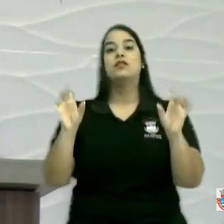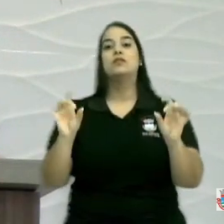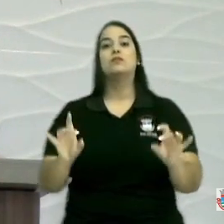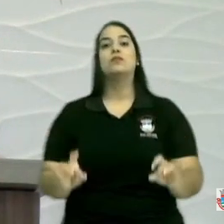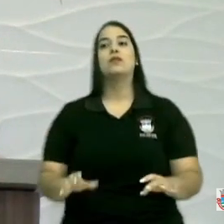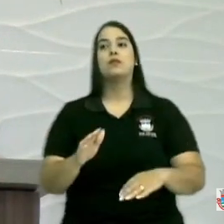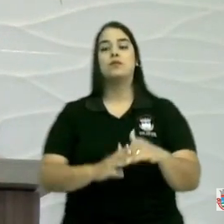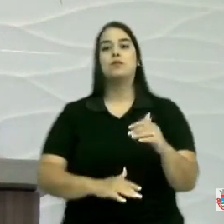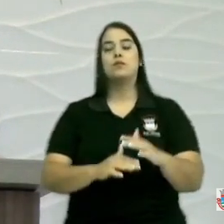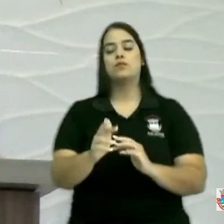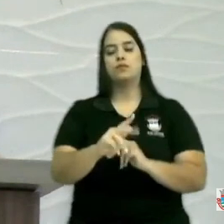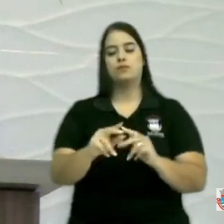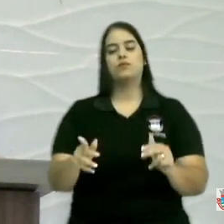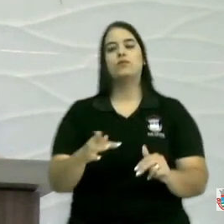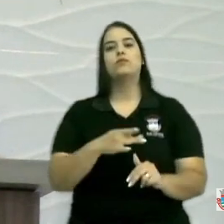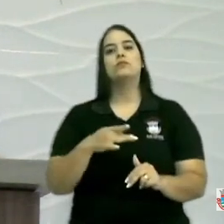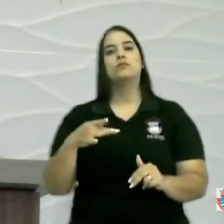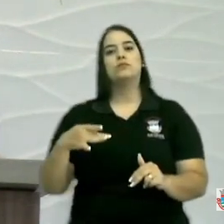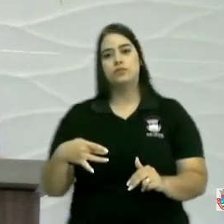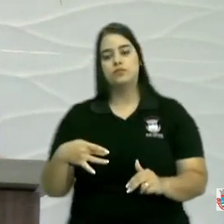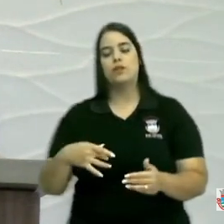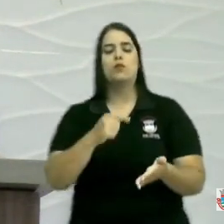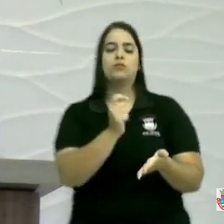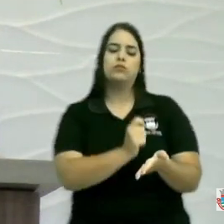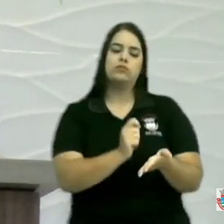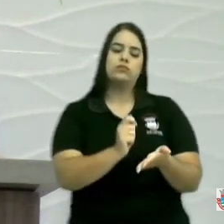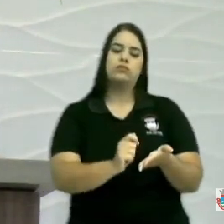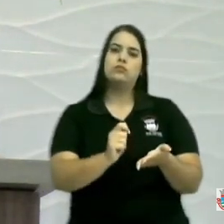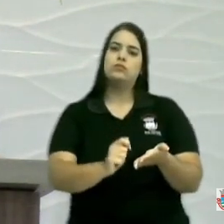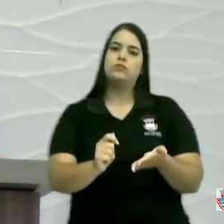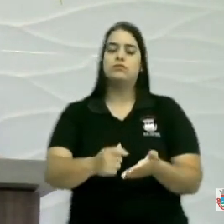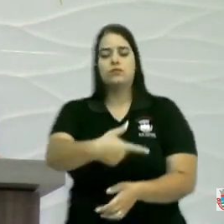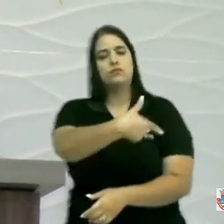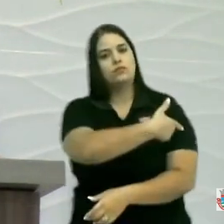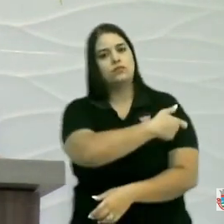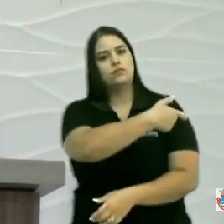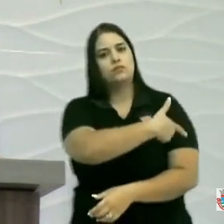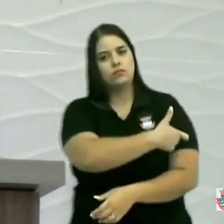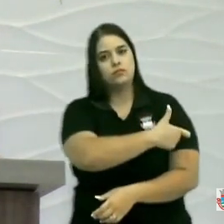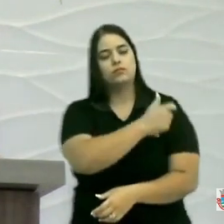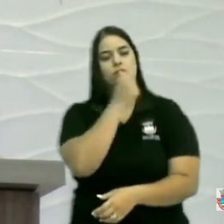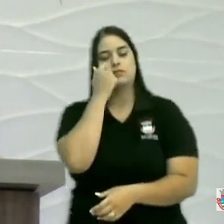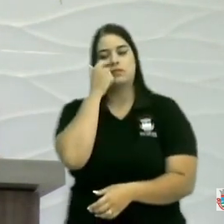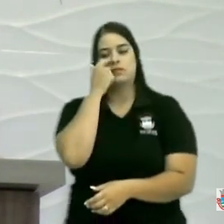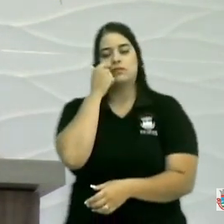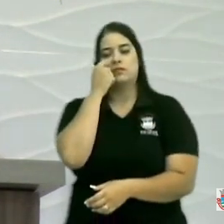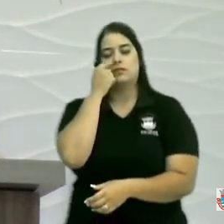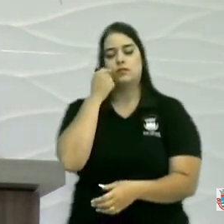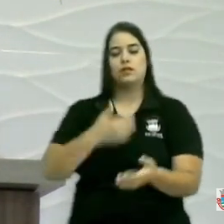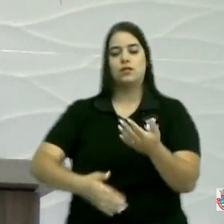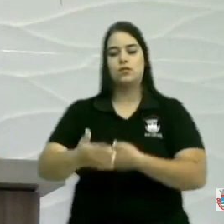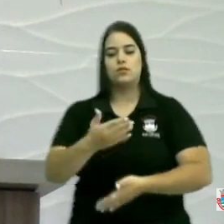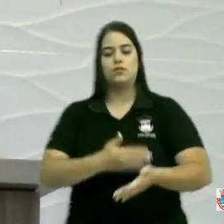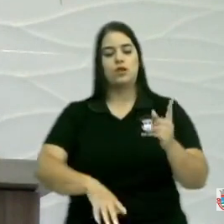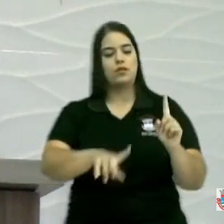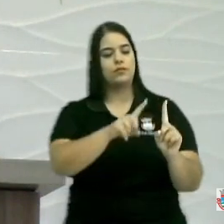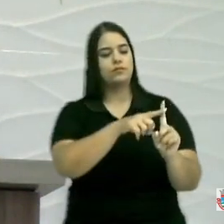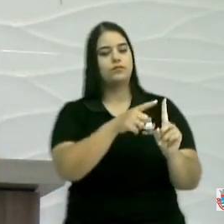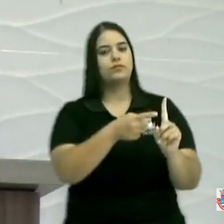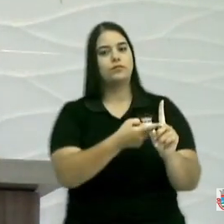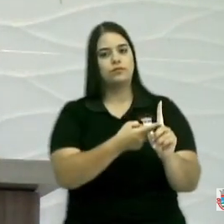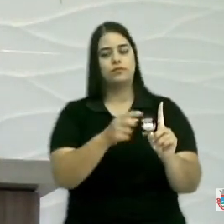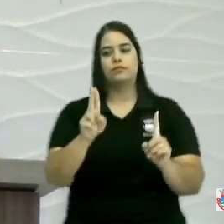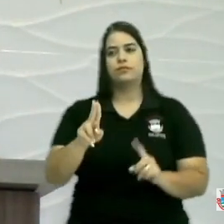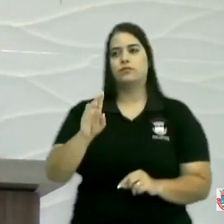de saúde, pela campanha de cadastro, pelas campanhas de vacinação, pelo acompanhamento das nossas gestantes dentro das unidades